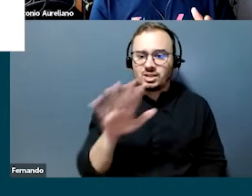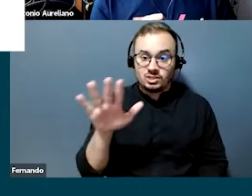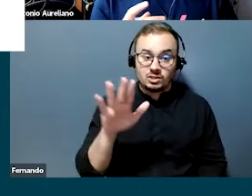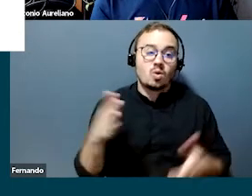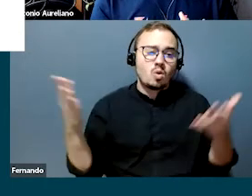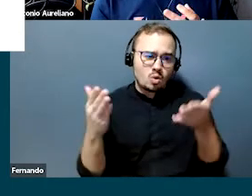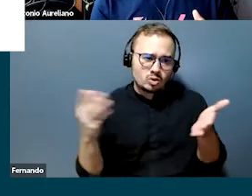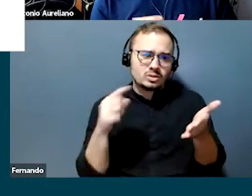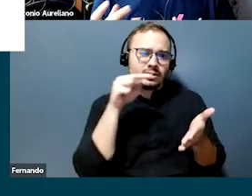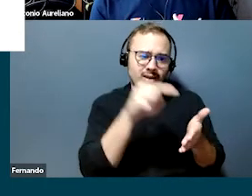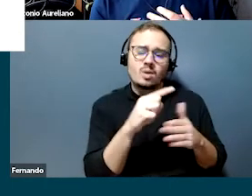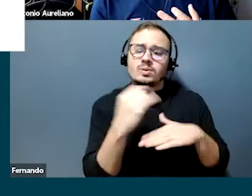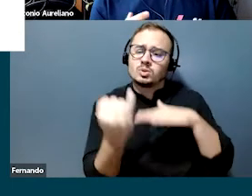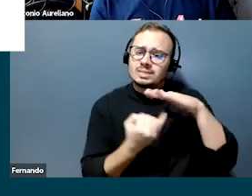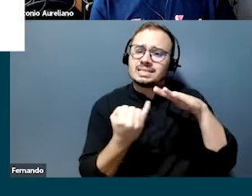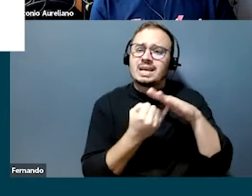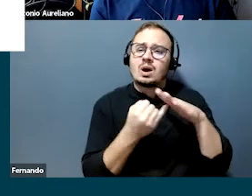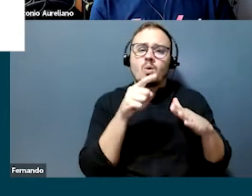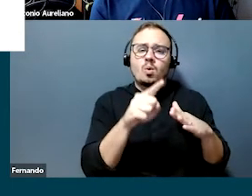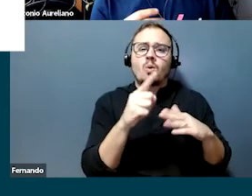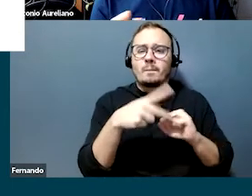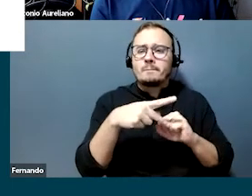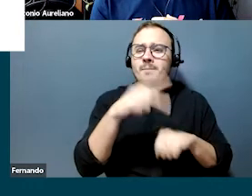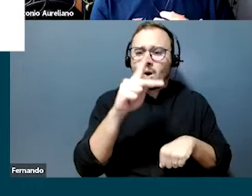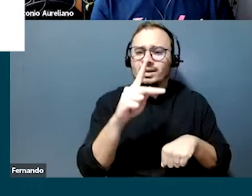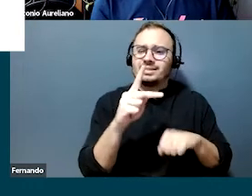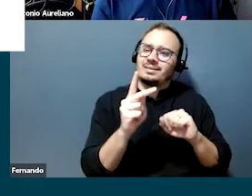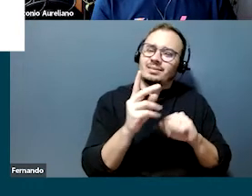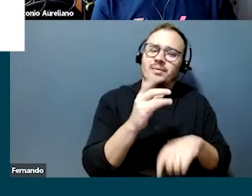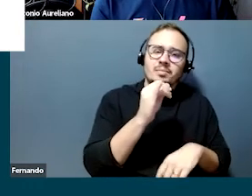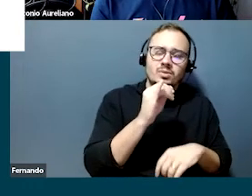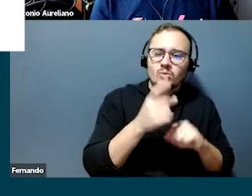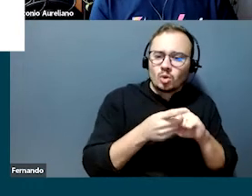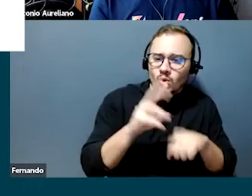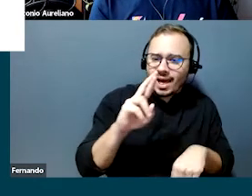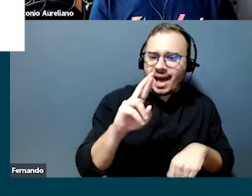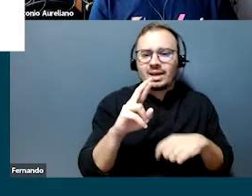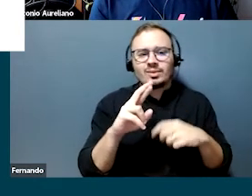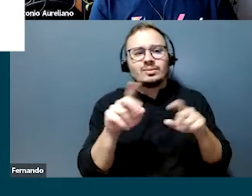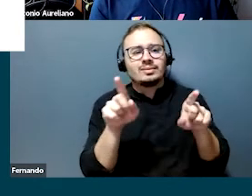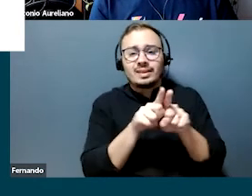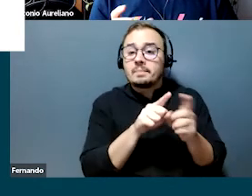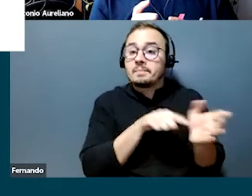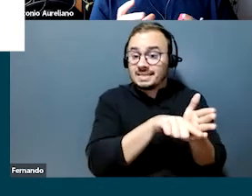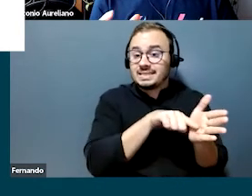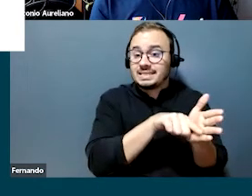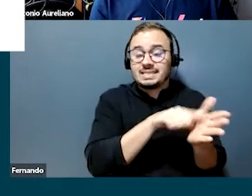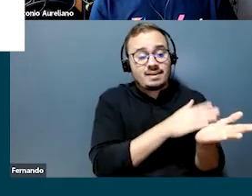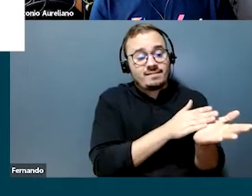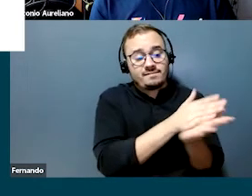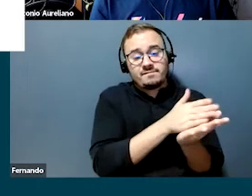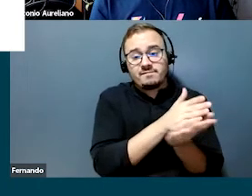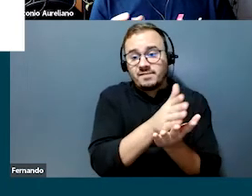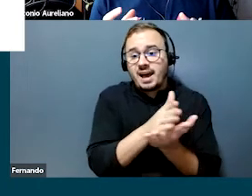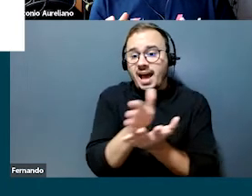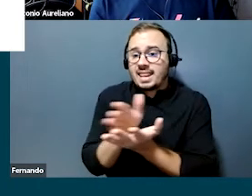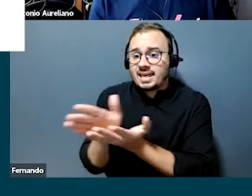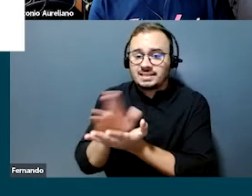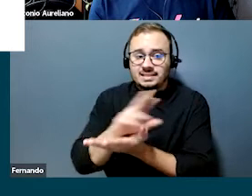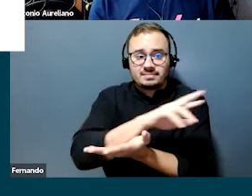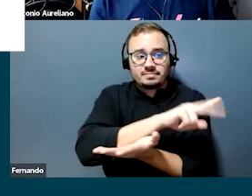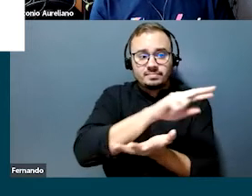Hoje é uma entidade de pós-graduação, já há algum tempo entidade de pós-graduação, doutorado e pós-doutorado, mas que com várias linhas de pesquisa. E uma dessas